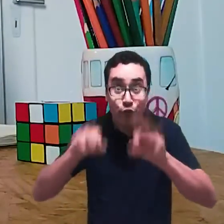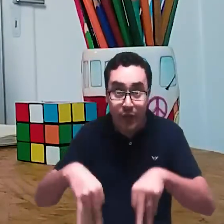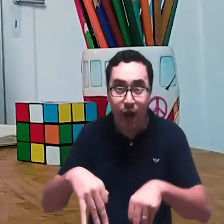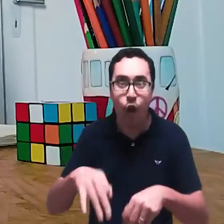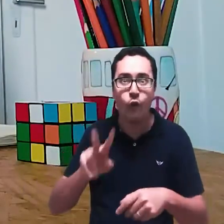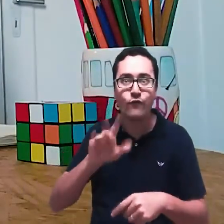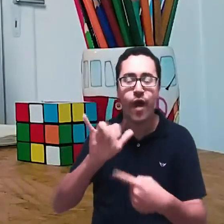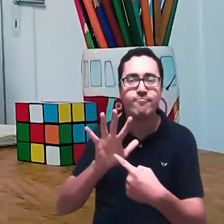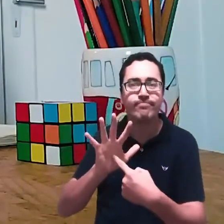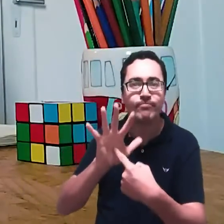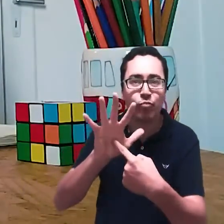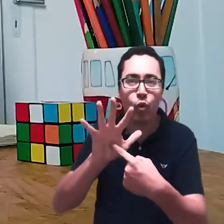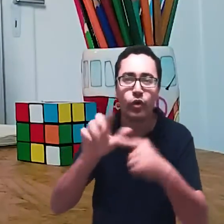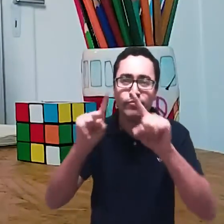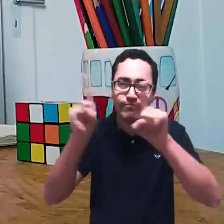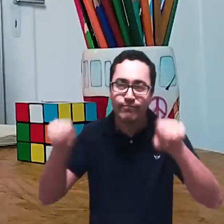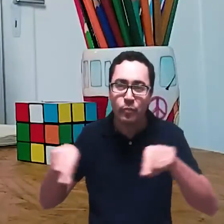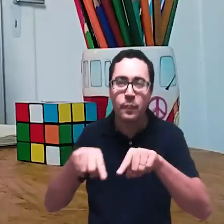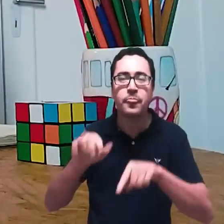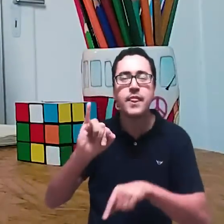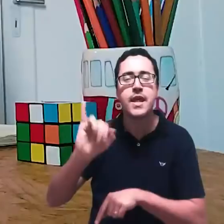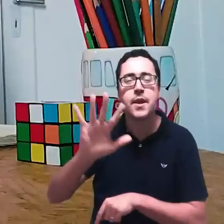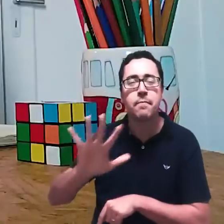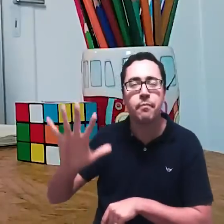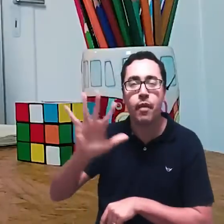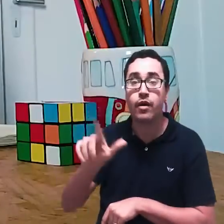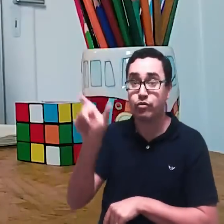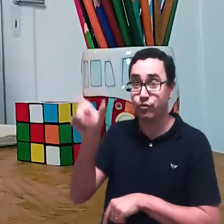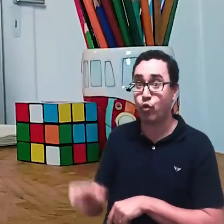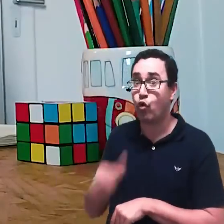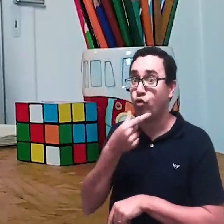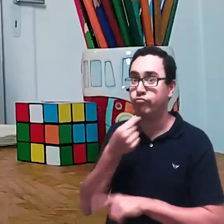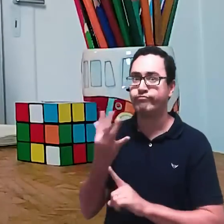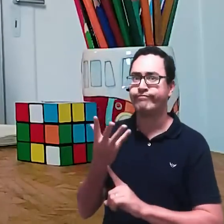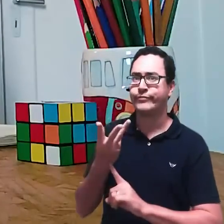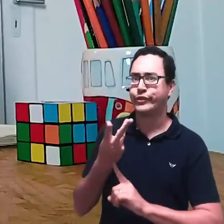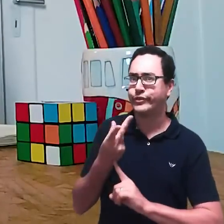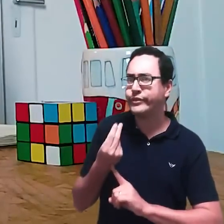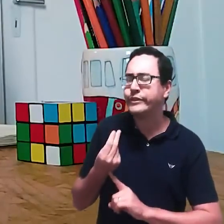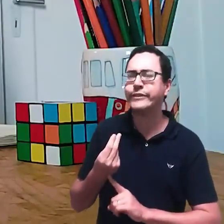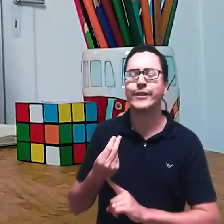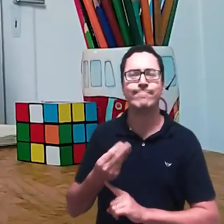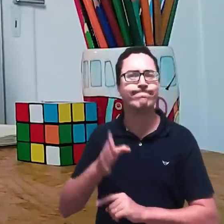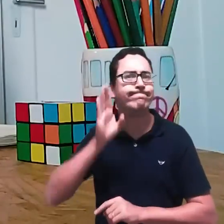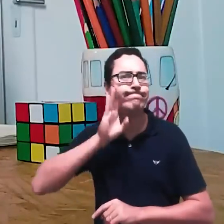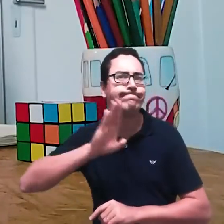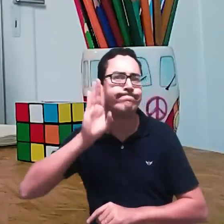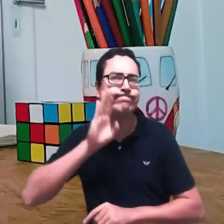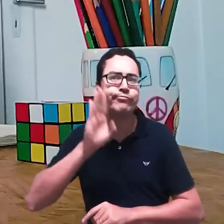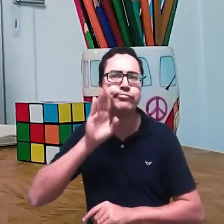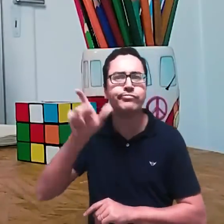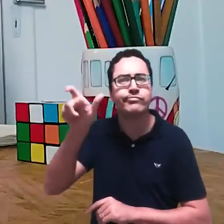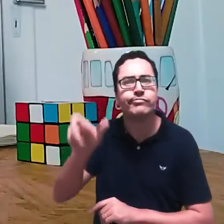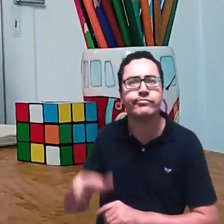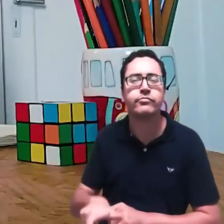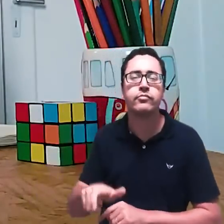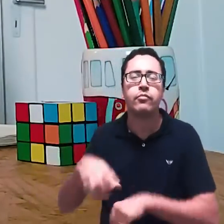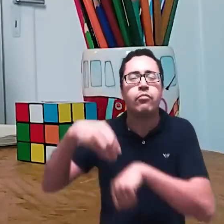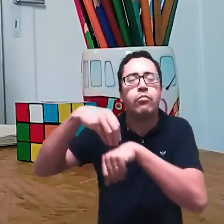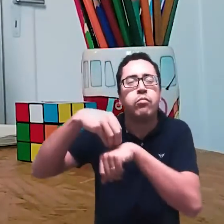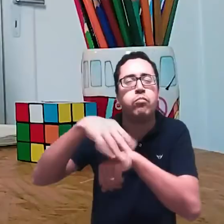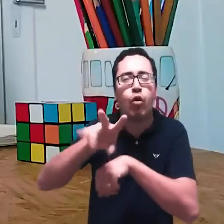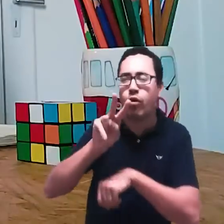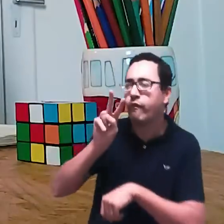uma imagem, é uma pintura de um artista bem bacana para servir de inspiração